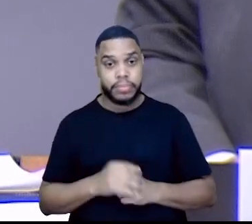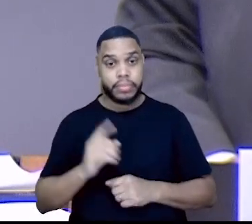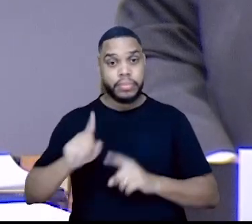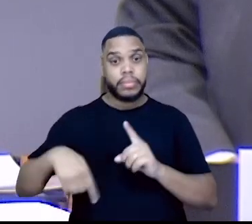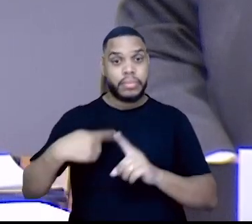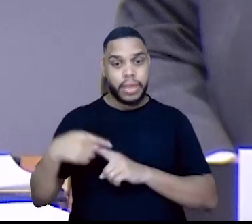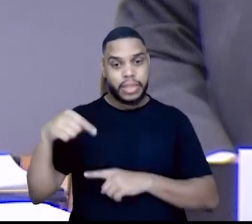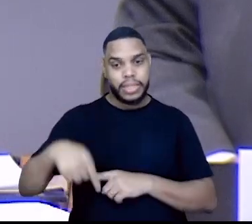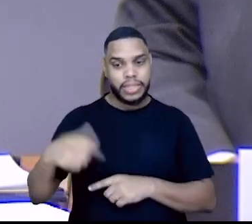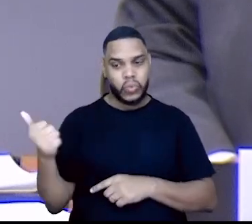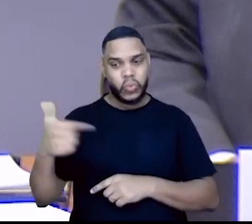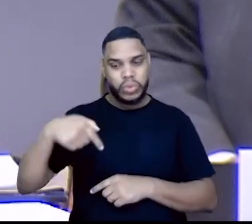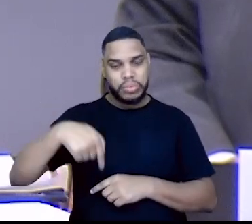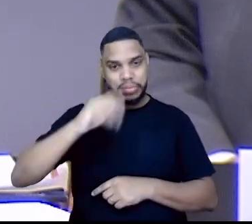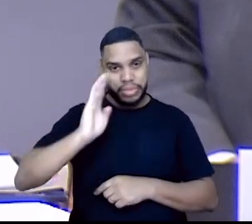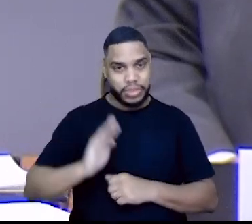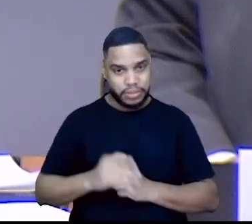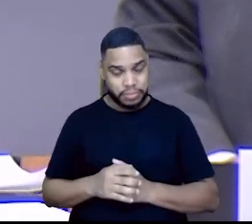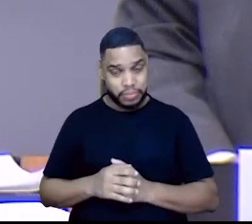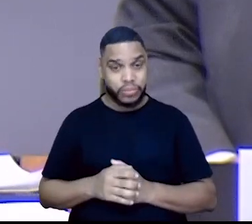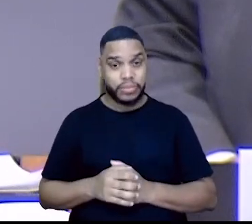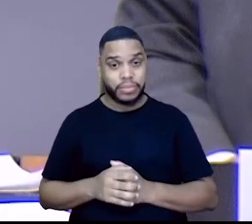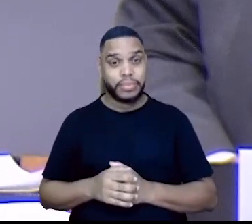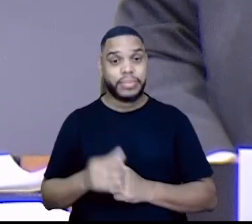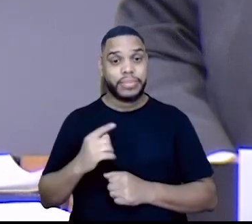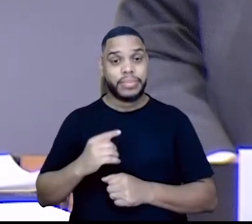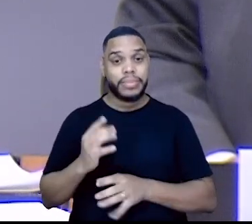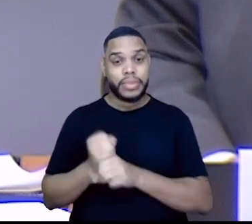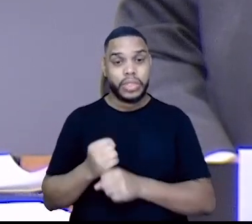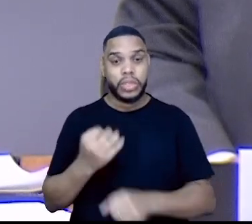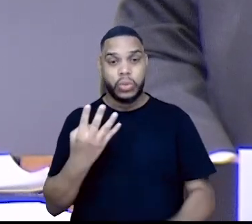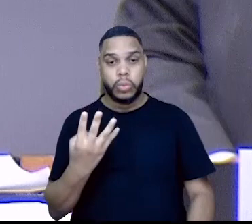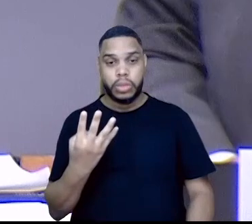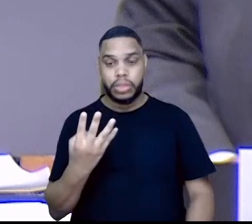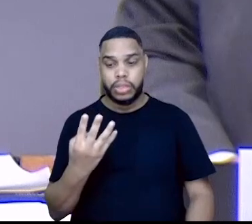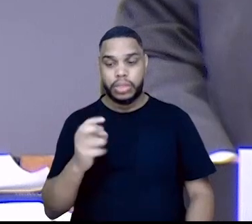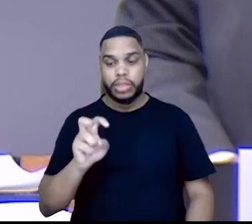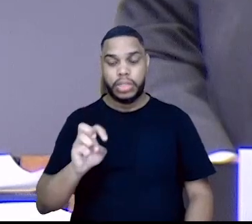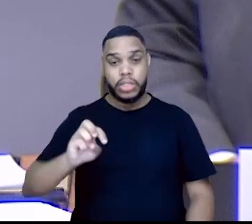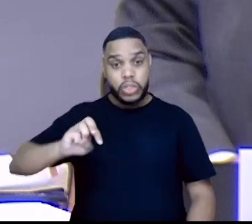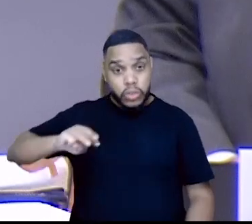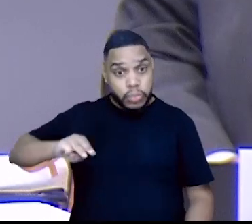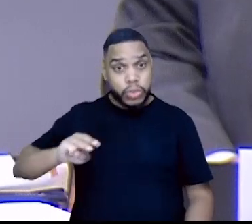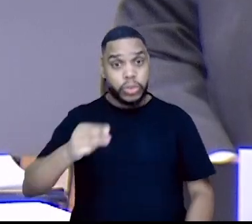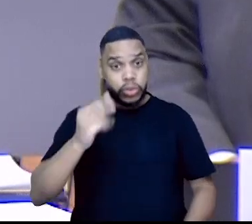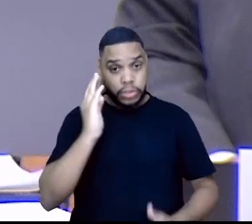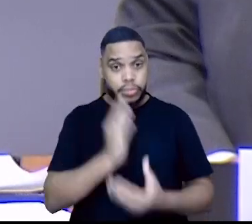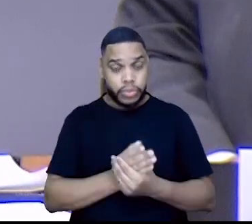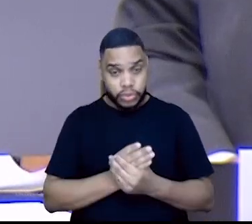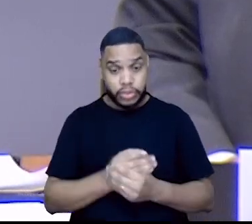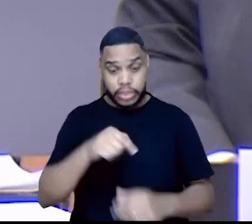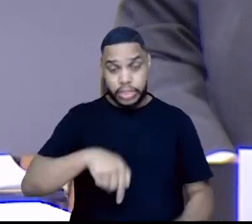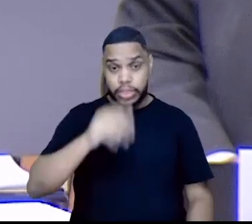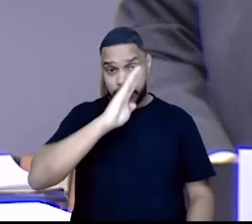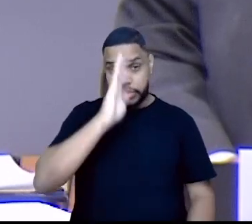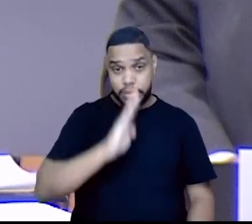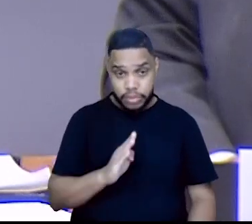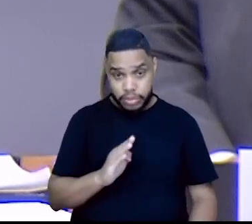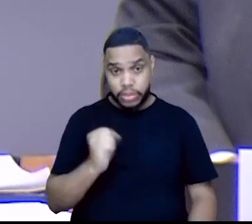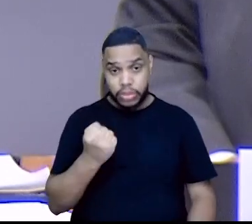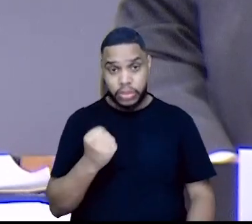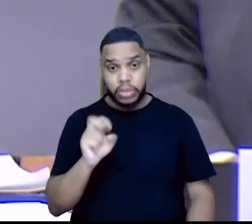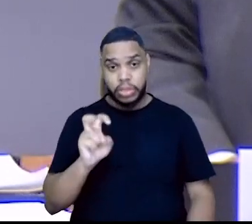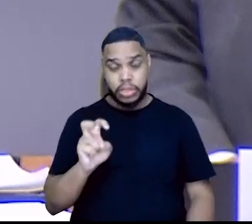Brasil, e tem 45 milhões de processos. No Brasil, nós temos perto de 85